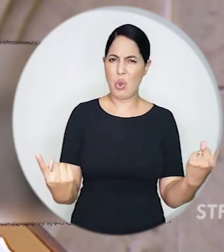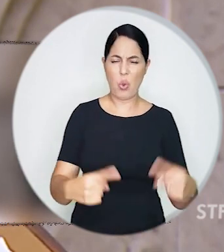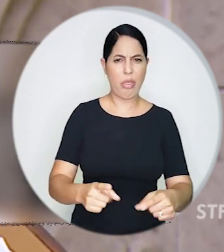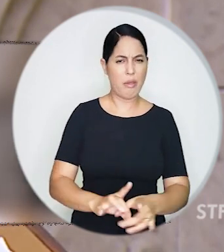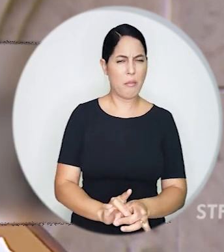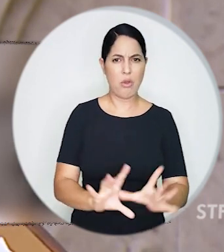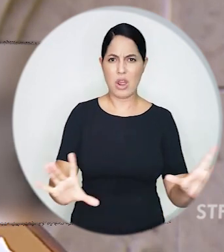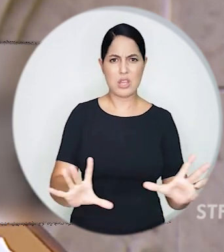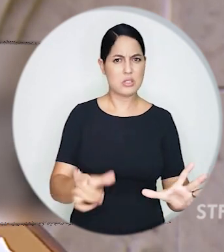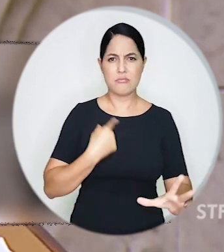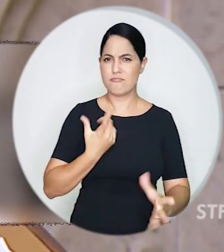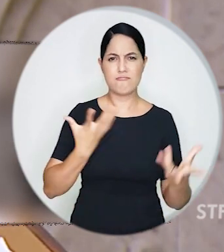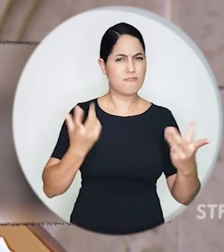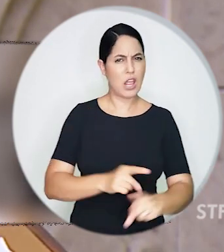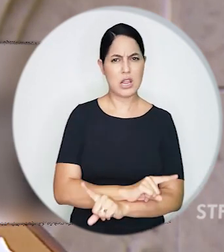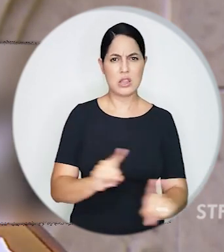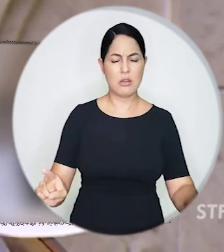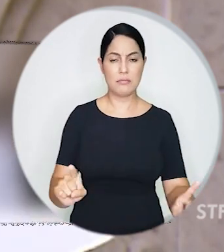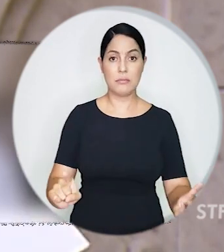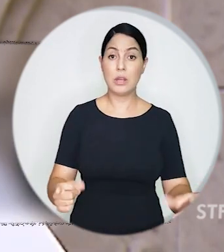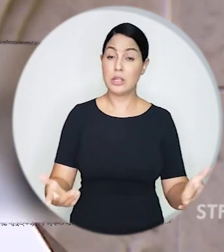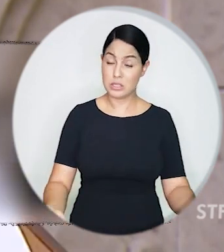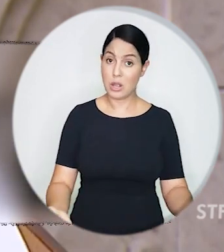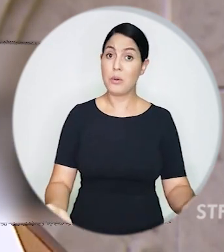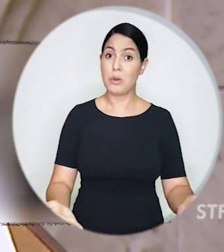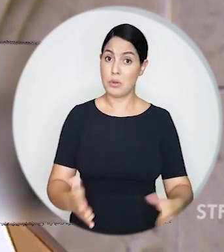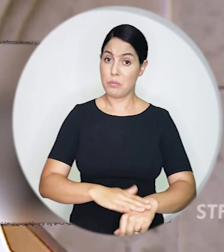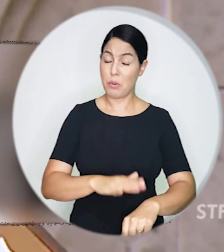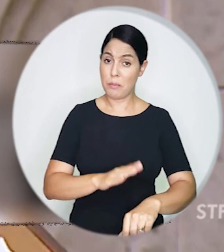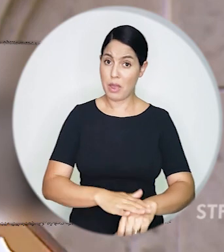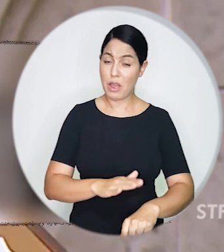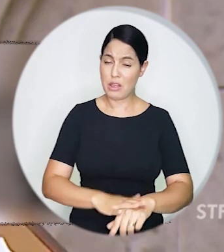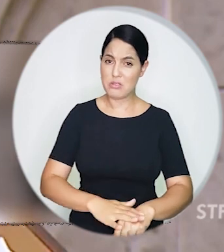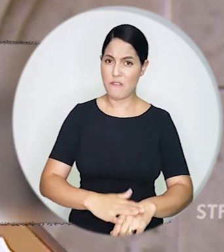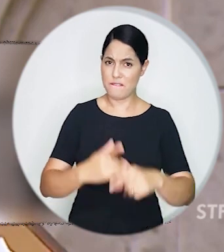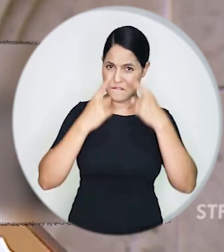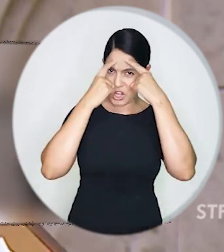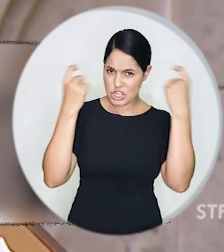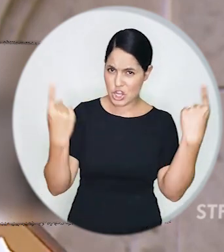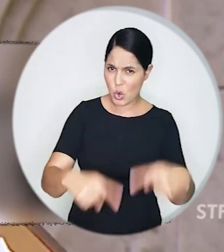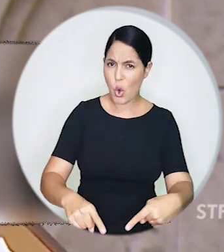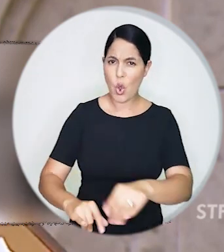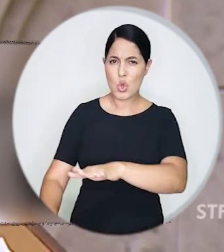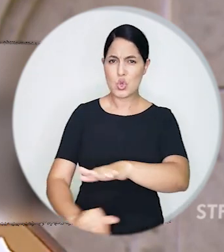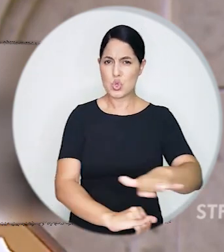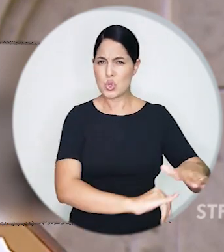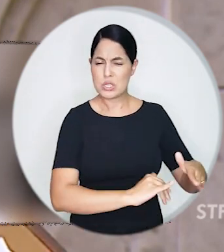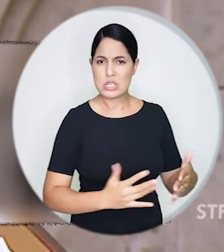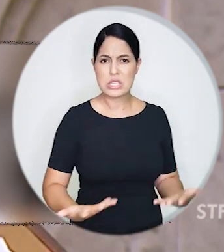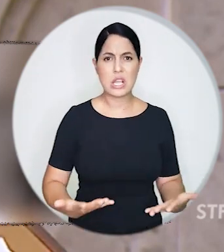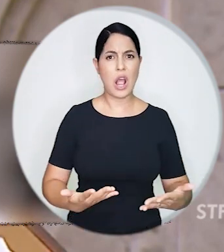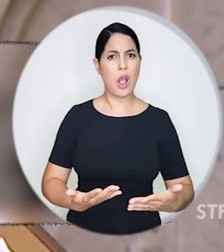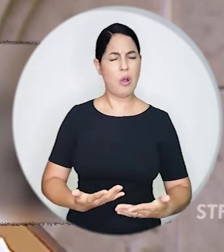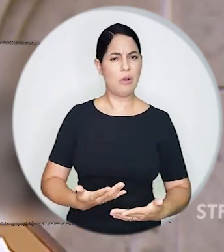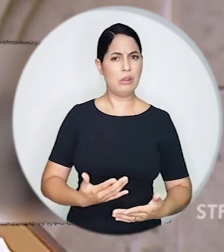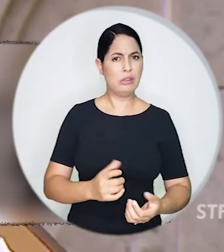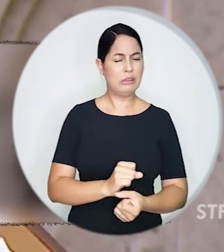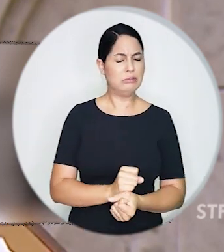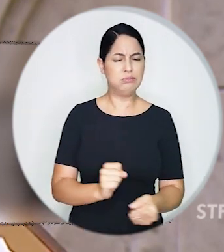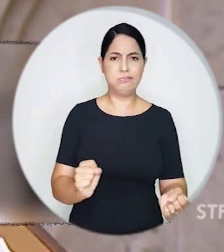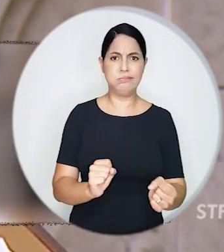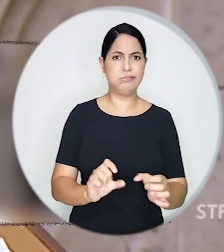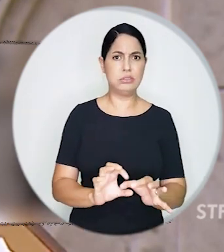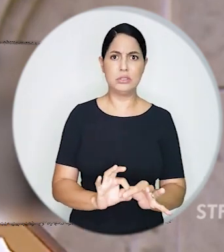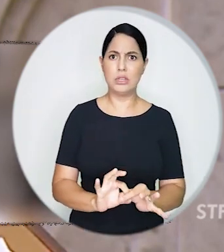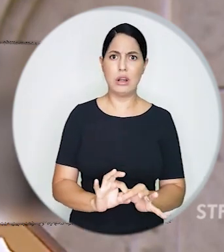contra a democracia e a própria liberdade. Em tempos de agressões reiteradas às instituições e da tentativa